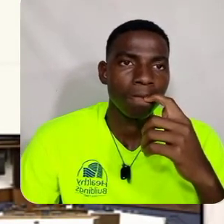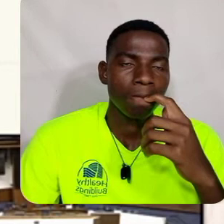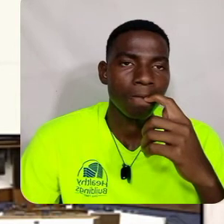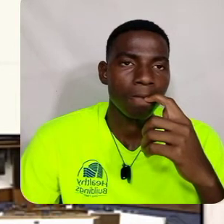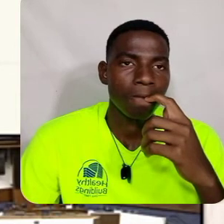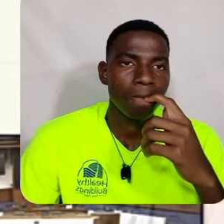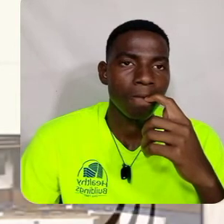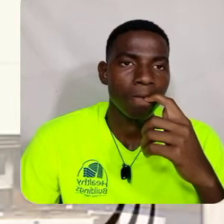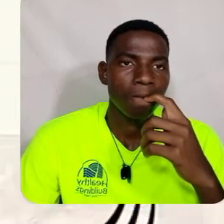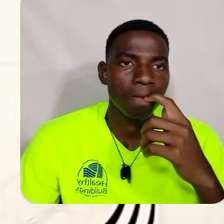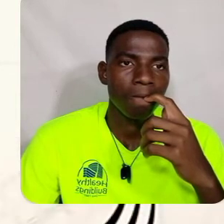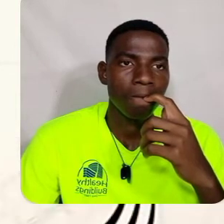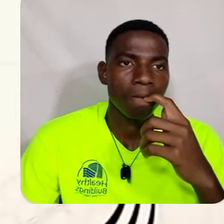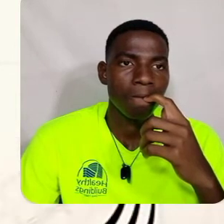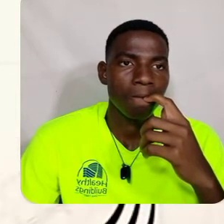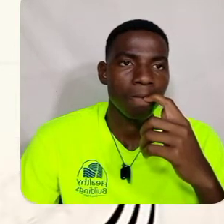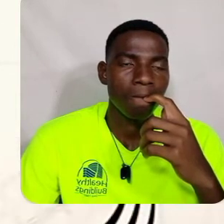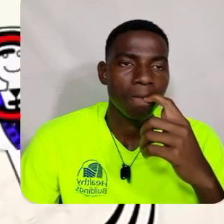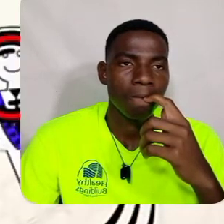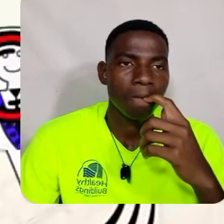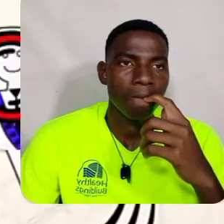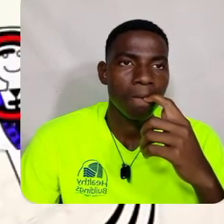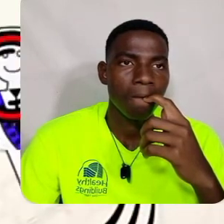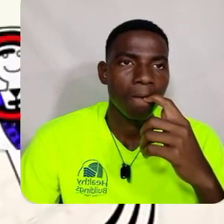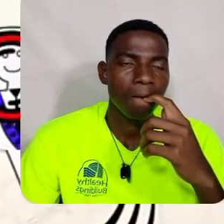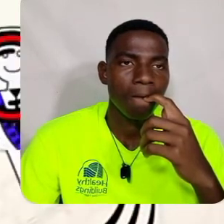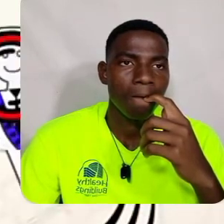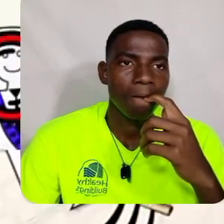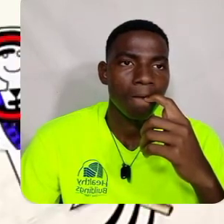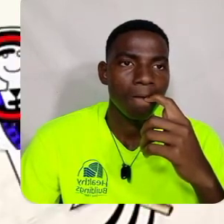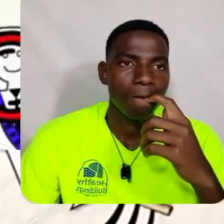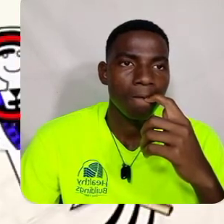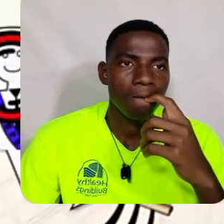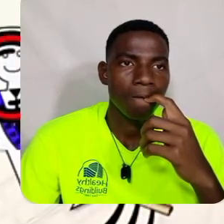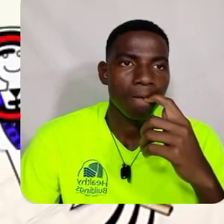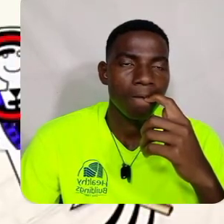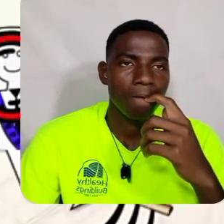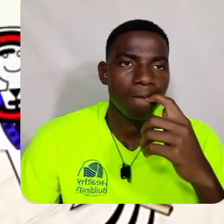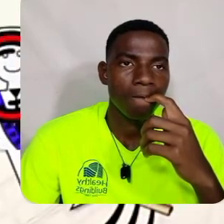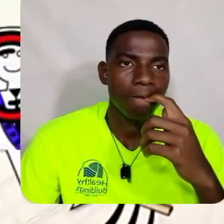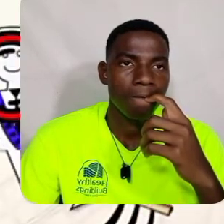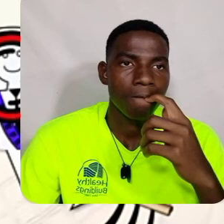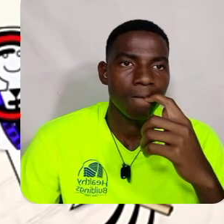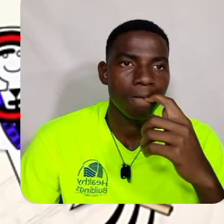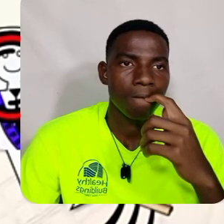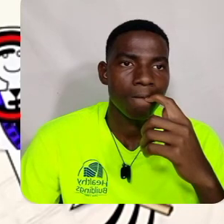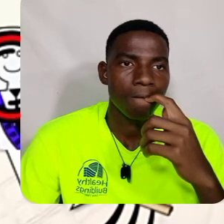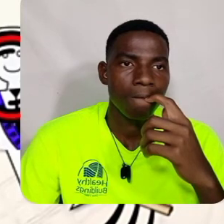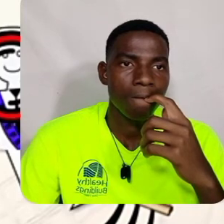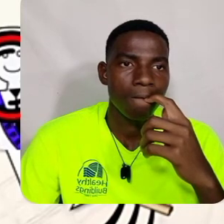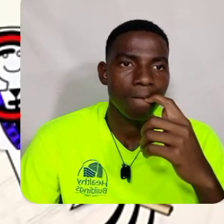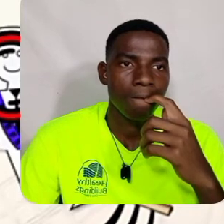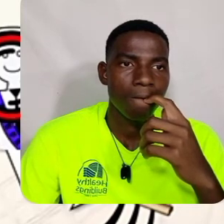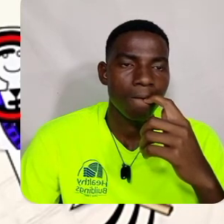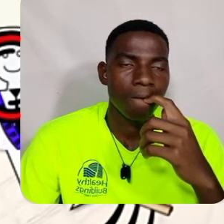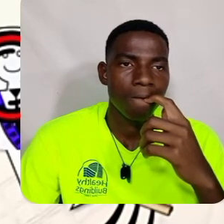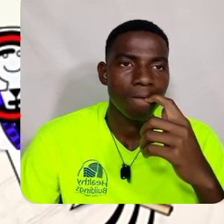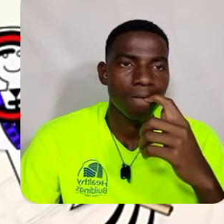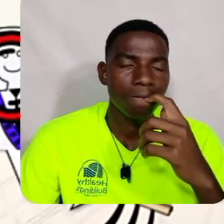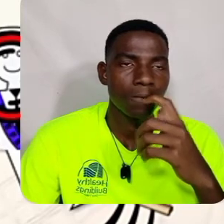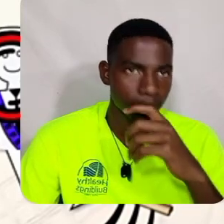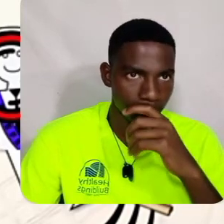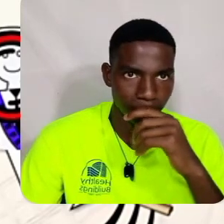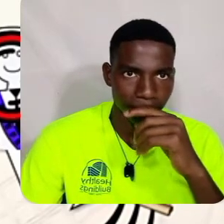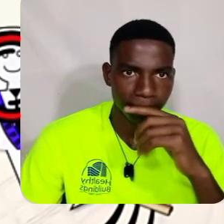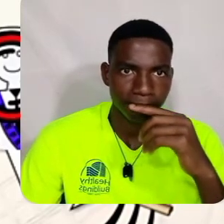para somente aquele município. Fiscalizam o prefeito e decidem como que o dinheiro do município deve ser usado. Todo vereador também